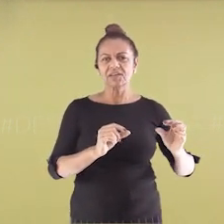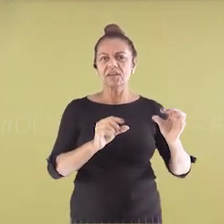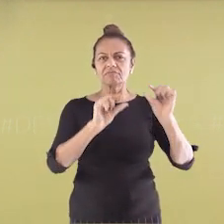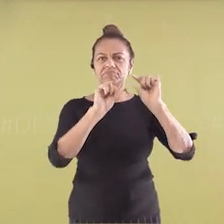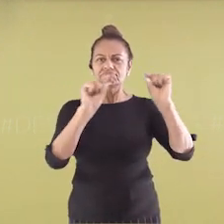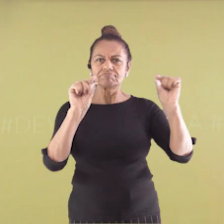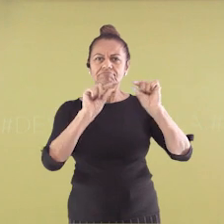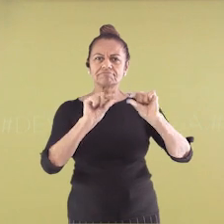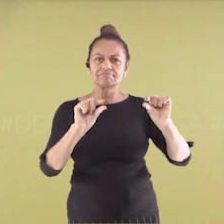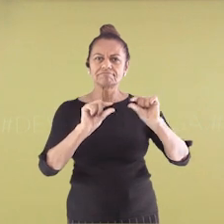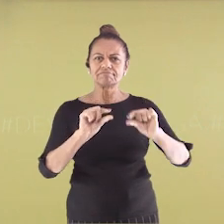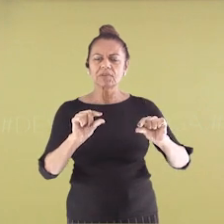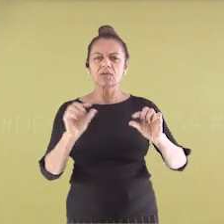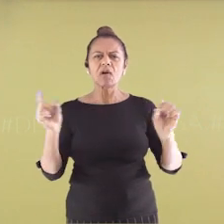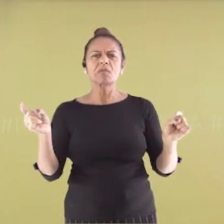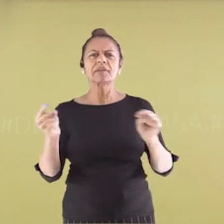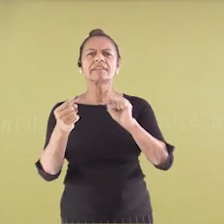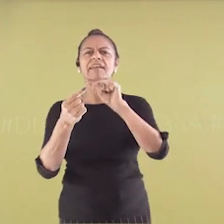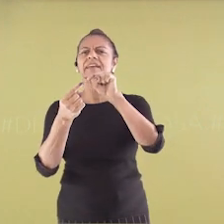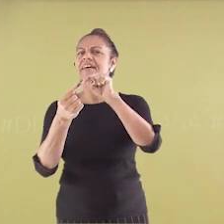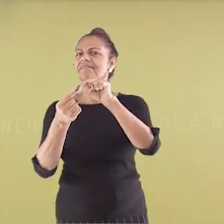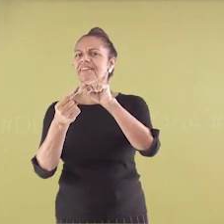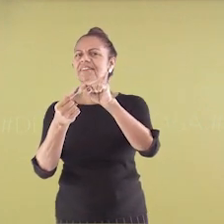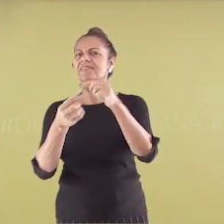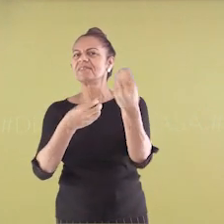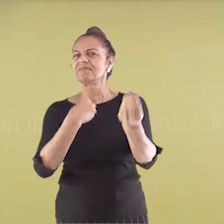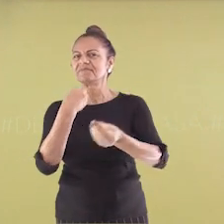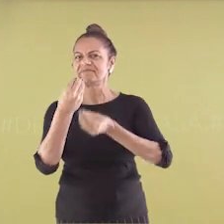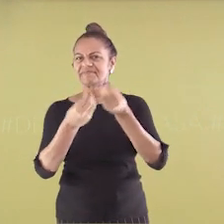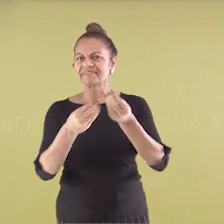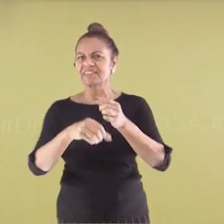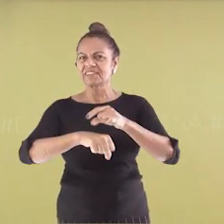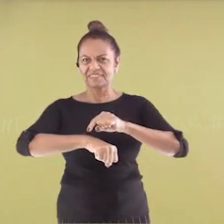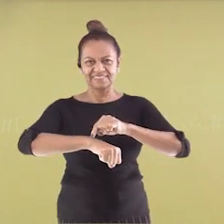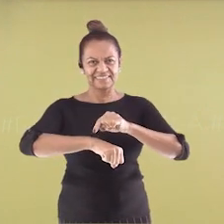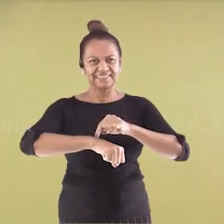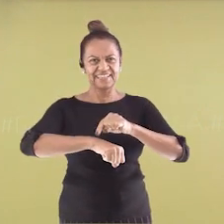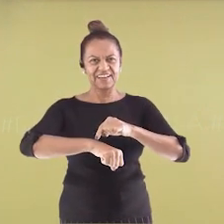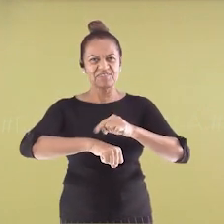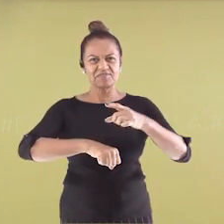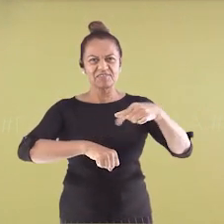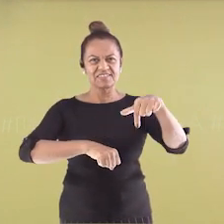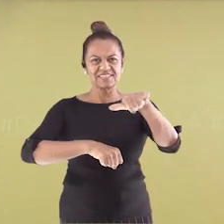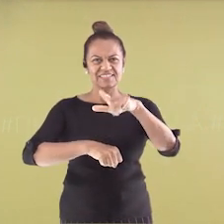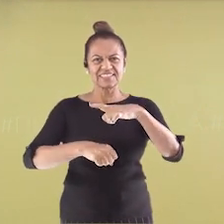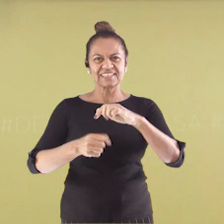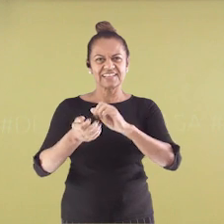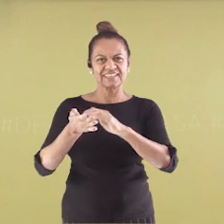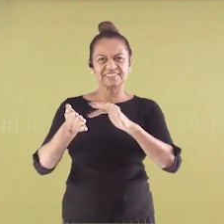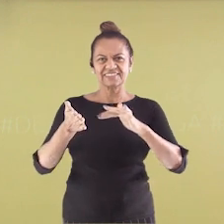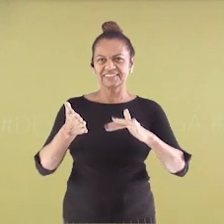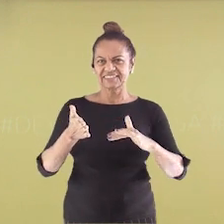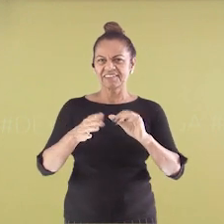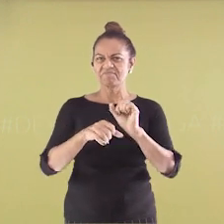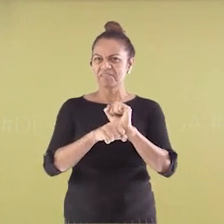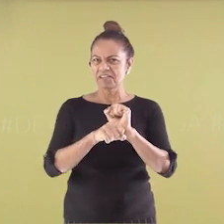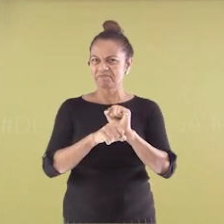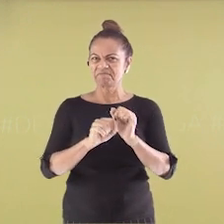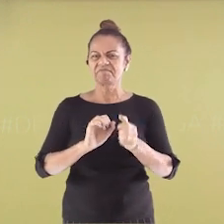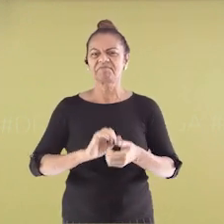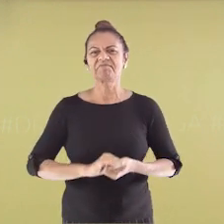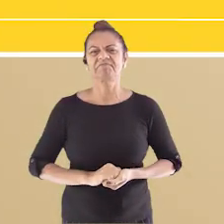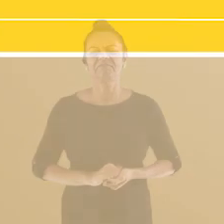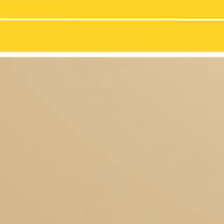B. O vaso caiu no chão. Ou letra C. A senhora se penteou antes de sair de casa. Um tempinho